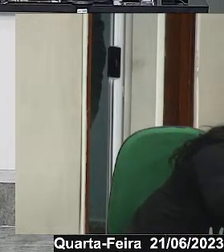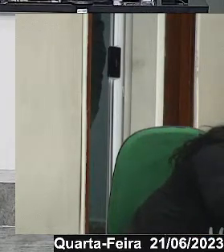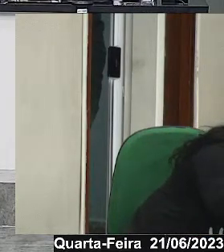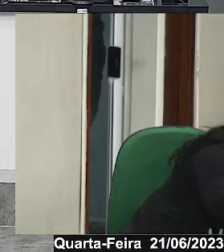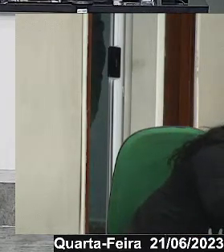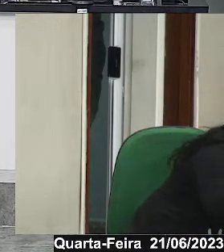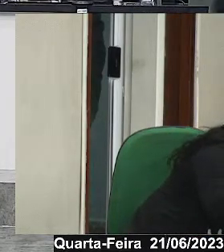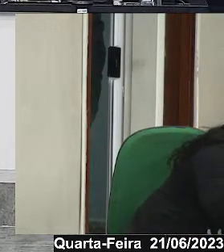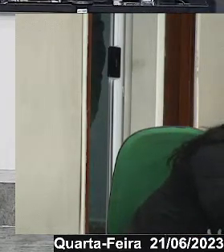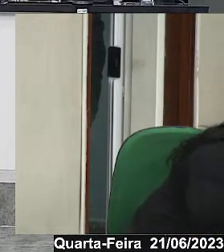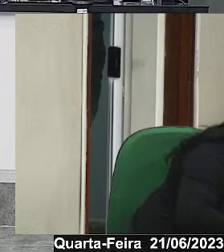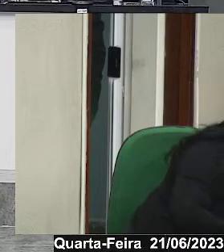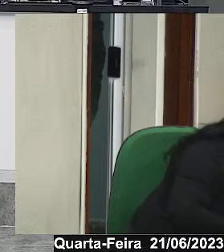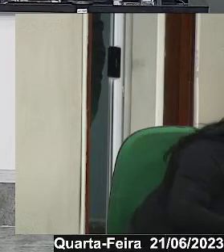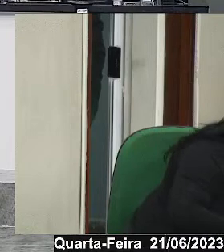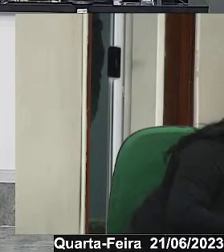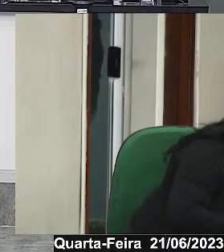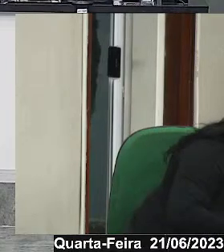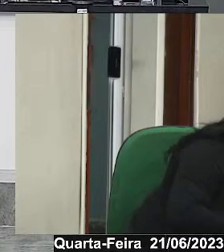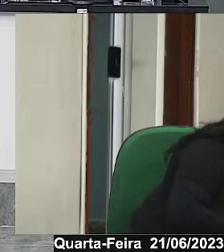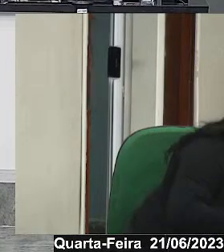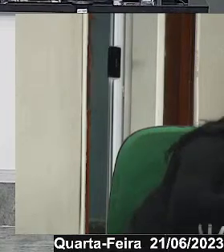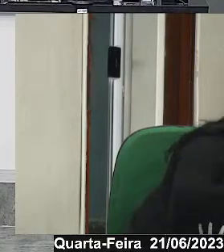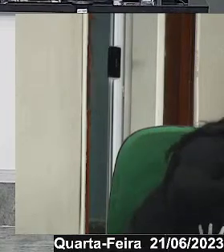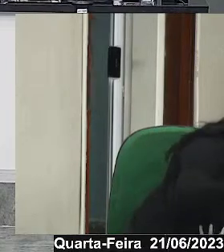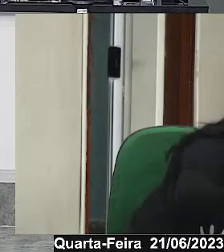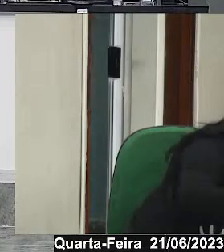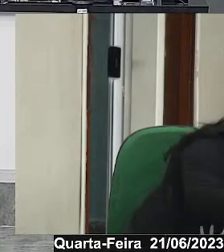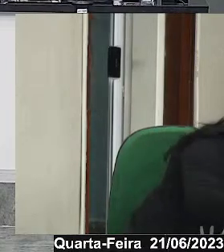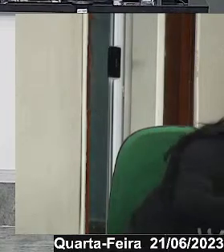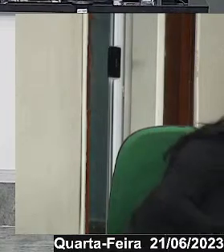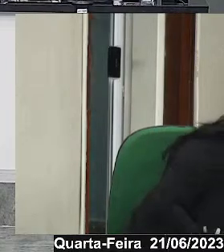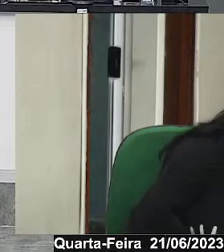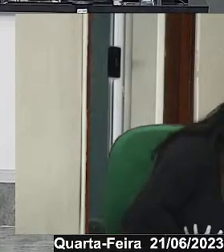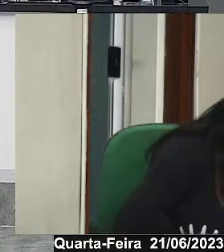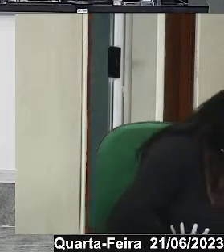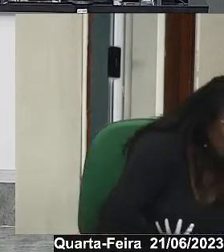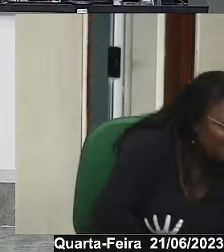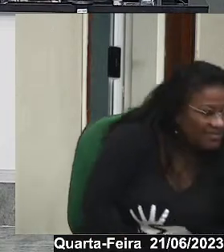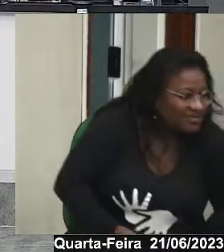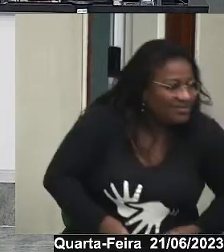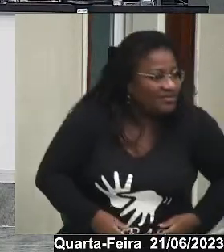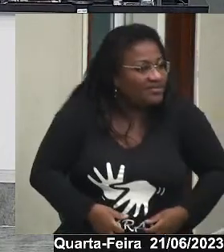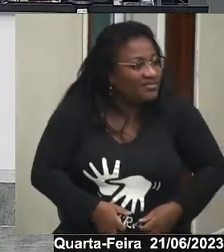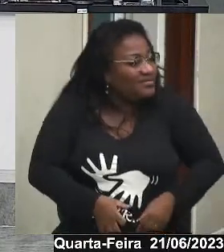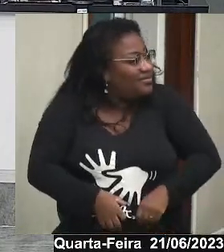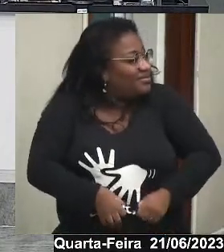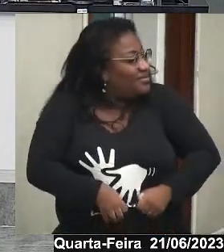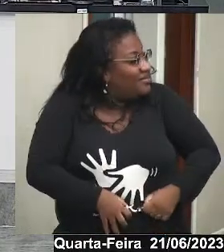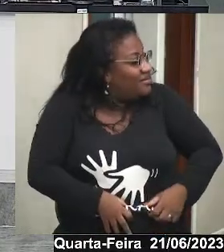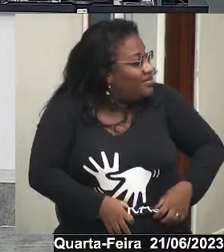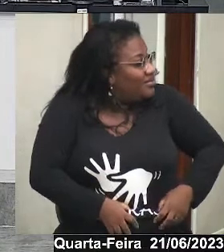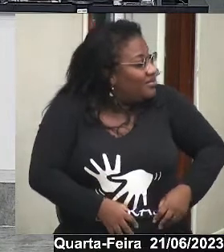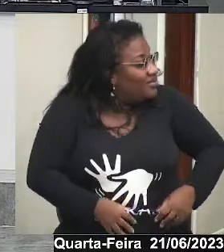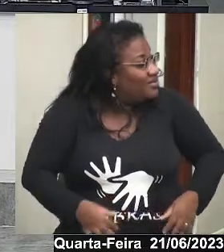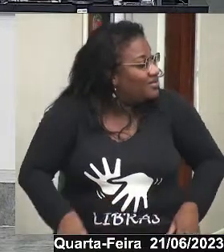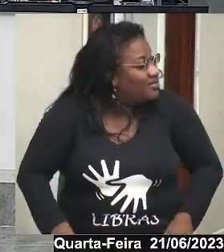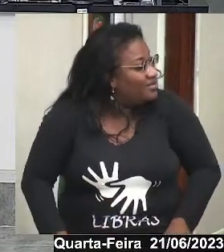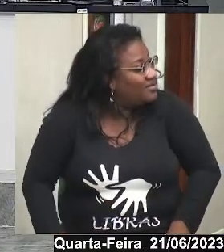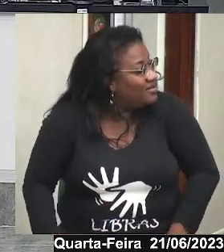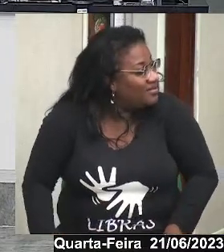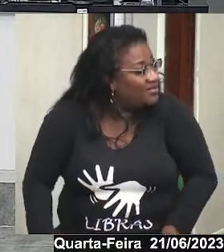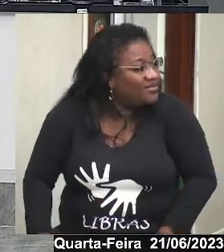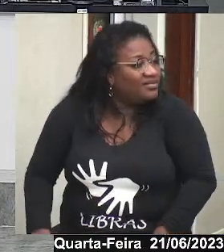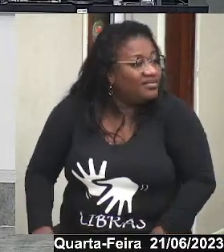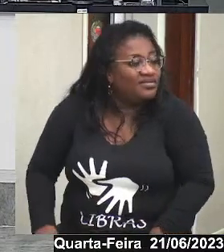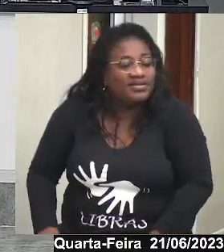Eu creio que a Ana Rodrigues está com toda a documentação e poderia fazer a fala hoje, presidente. O vereador acha,